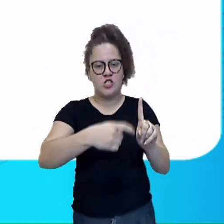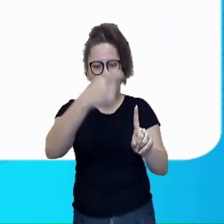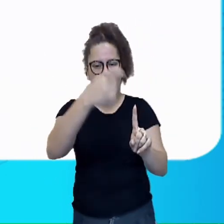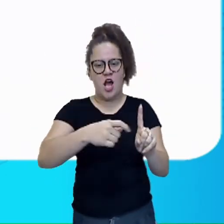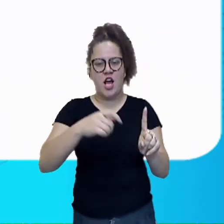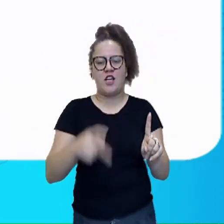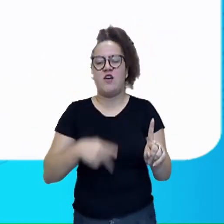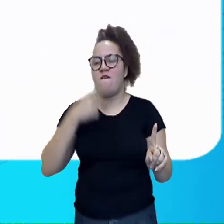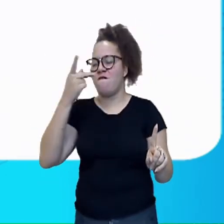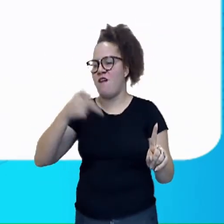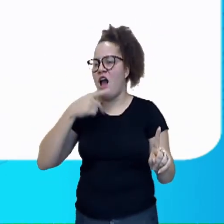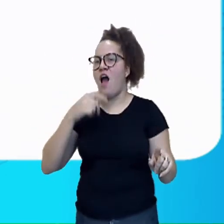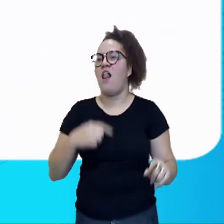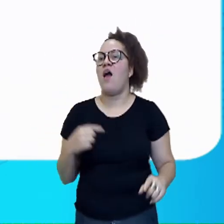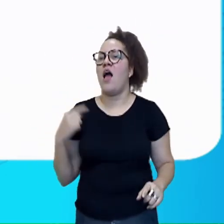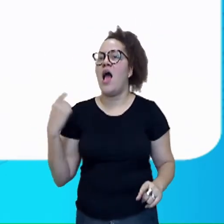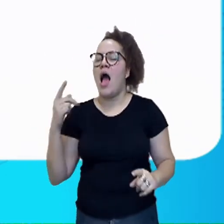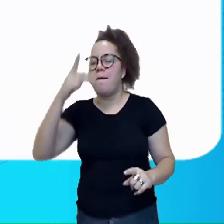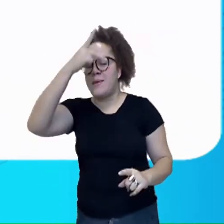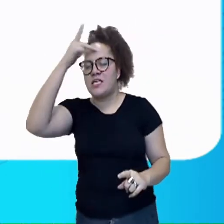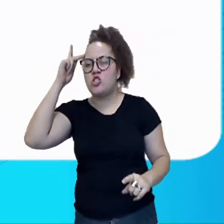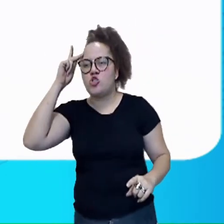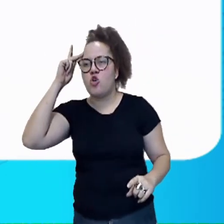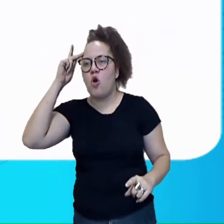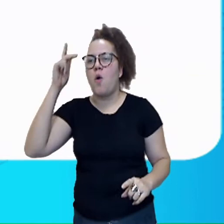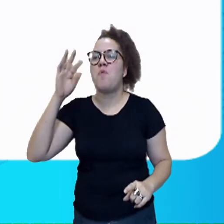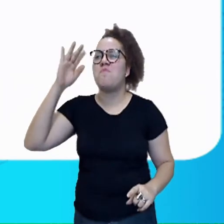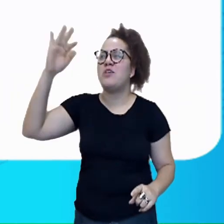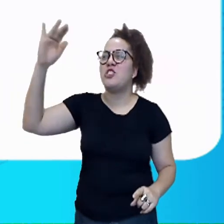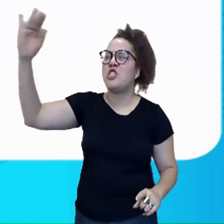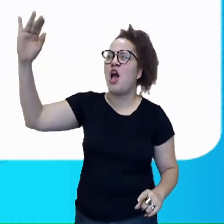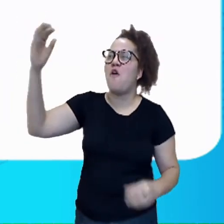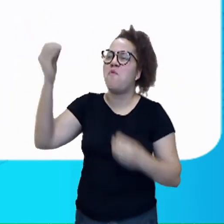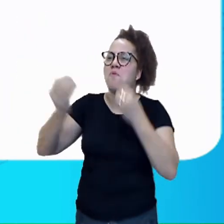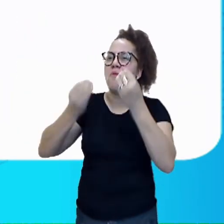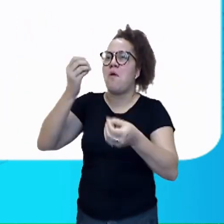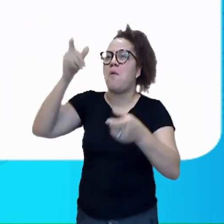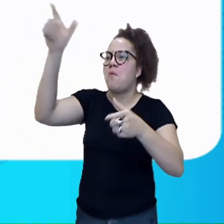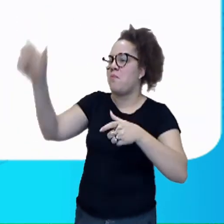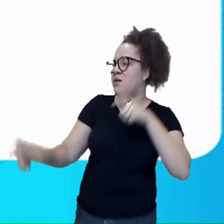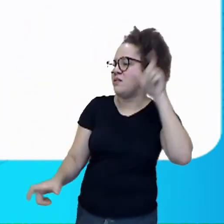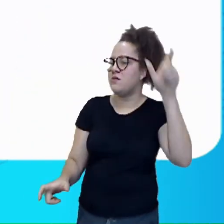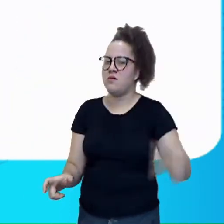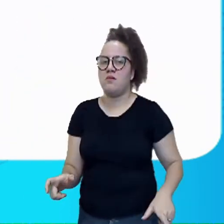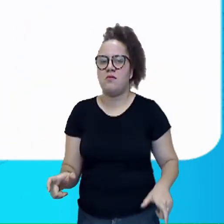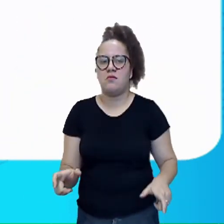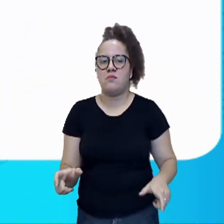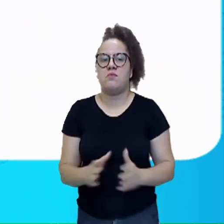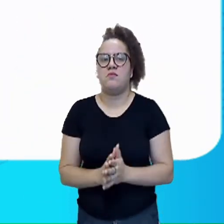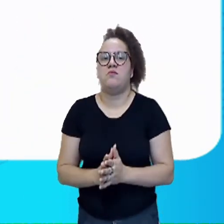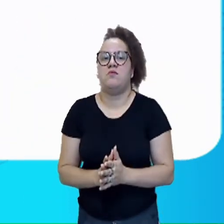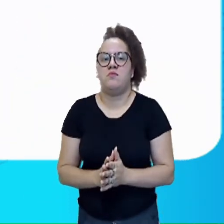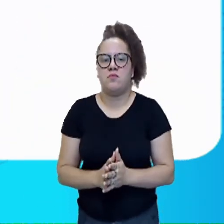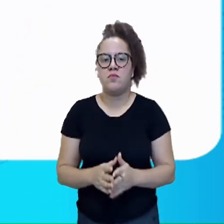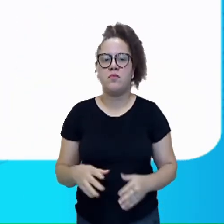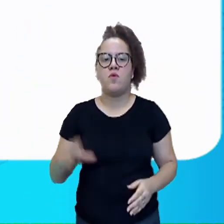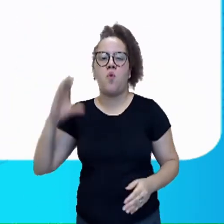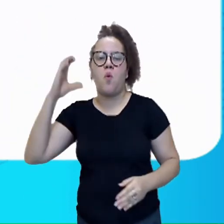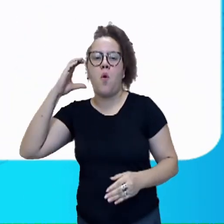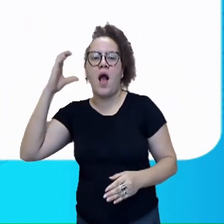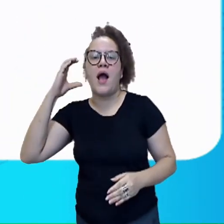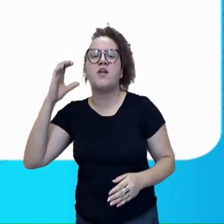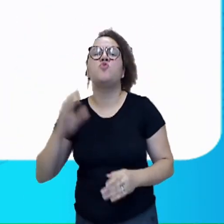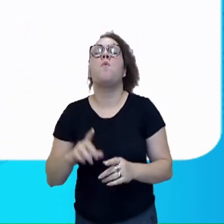suas falas e a gente imaginava. Então, ao fazer barulhos de trovão, da porta batendo, era tudo meio que manual. Então, o rádio ele